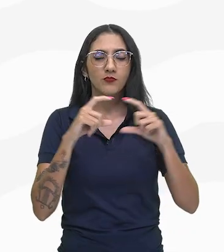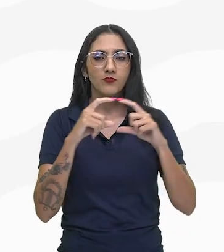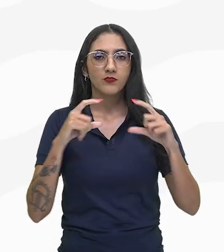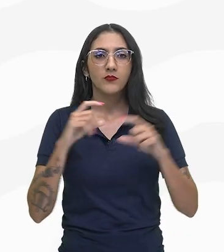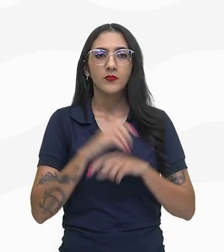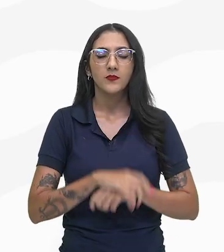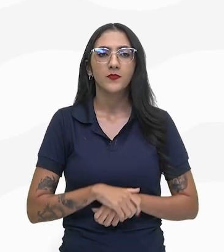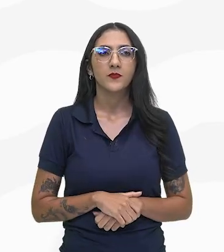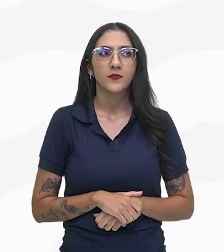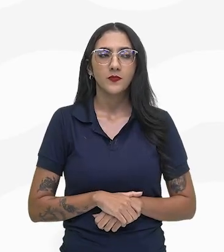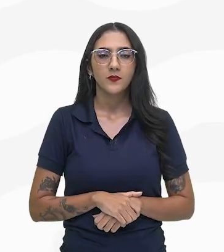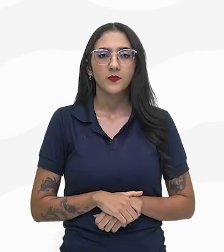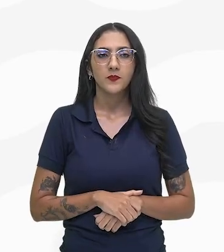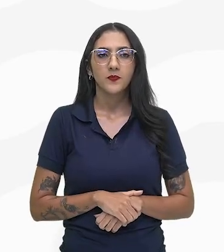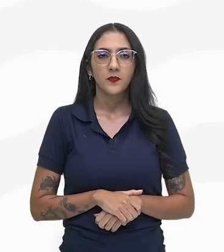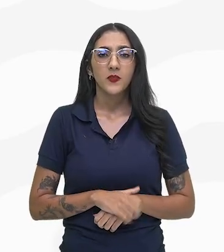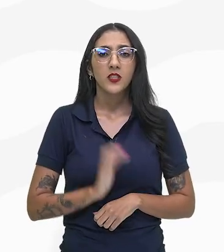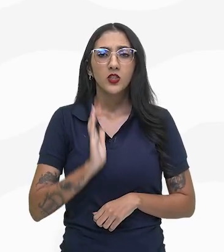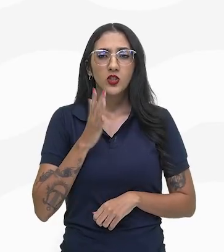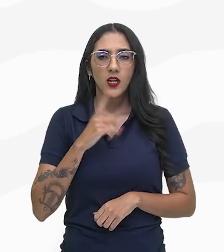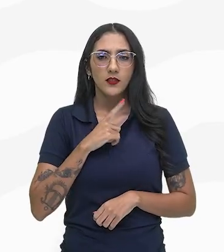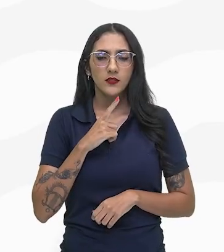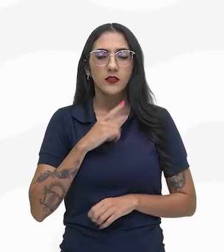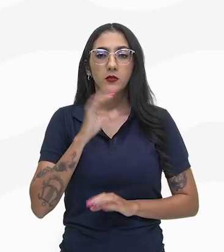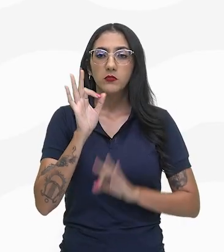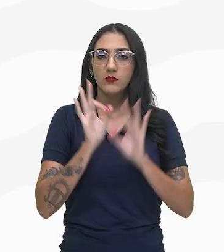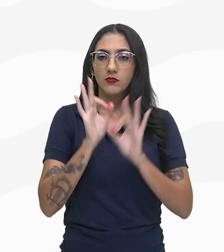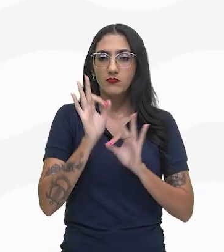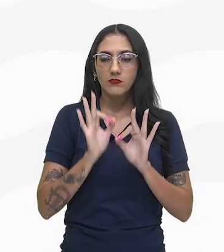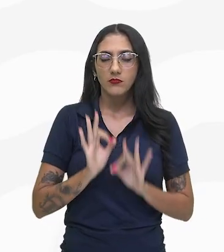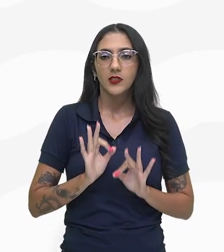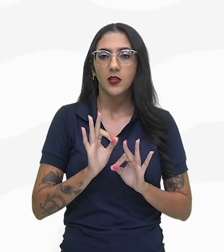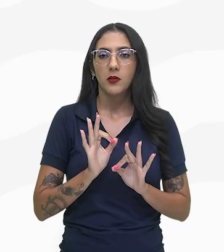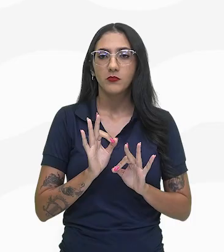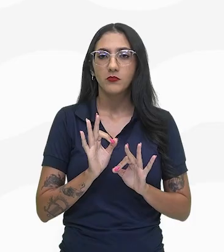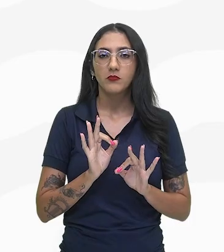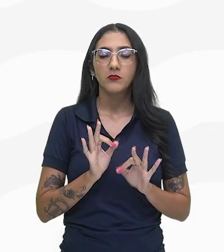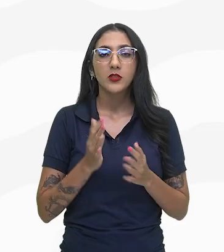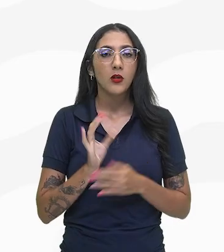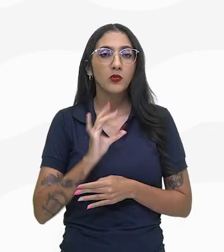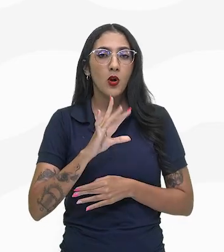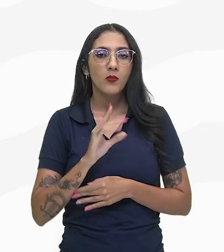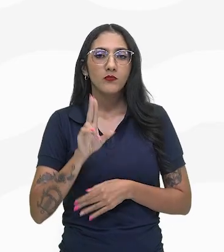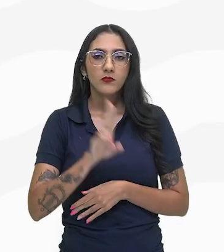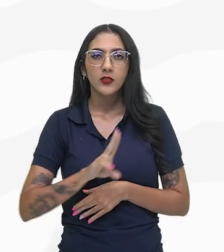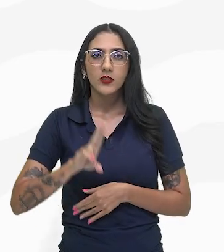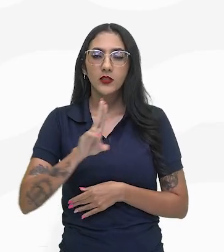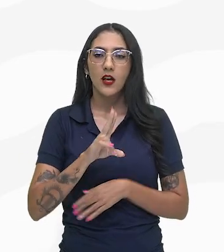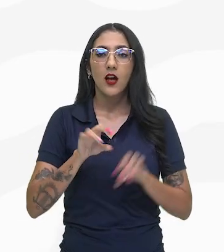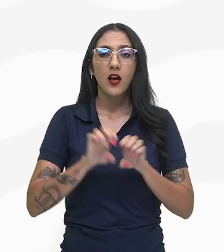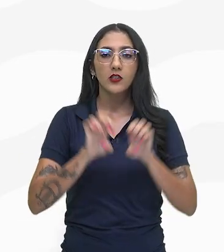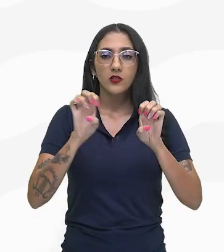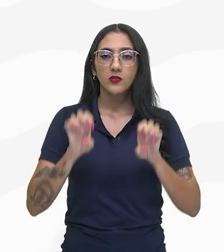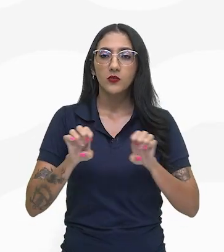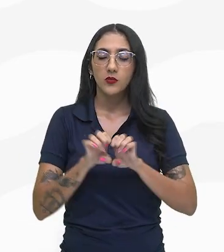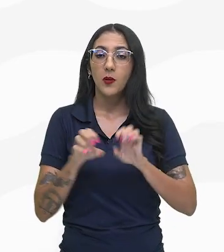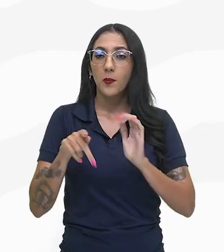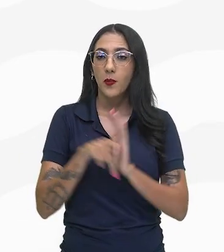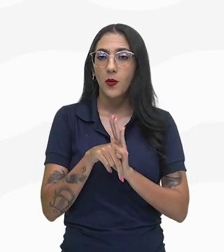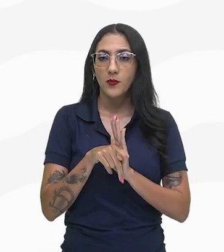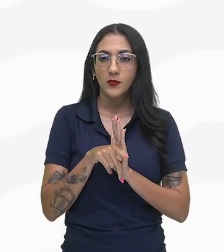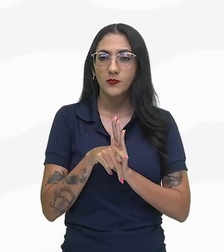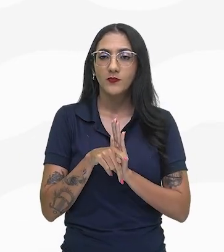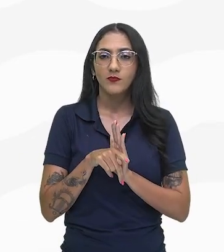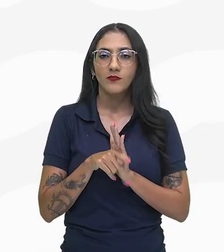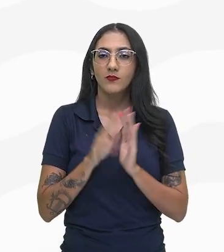a equação já organizada, então a gente pode usar a fórmula resolutiva da equação do segundo grau. Ou seja,